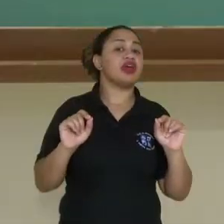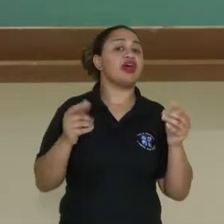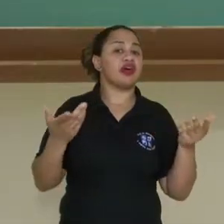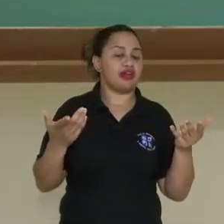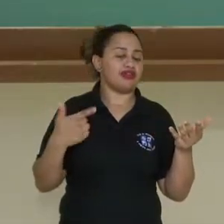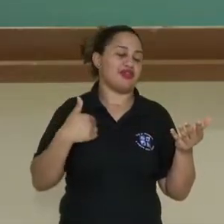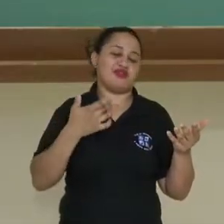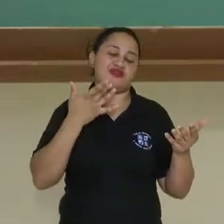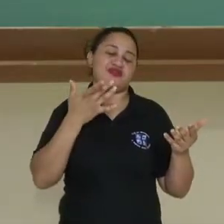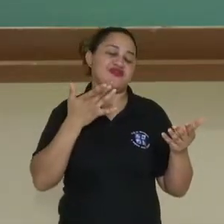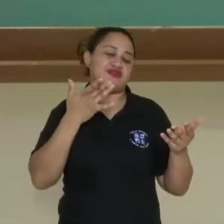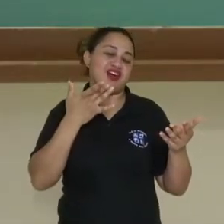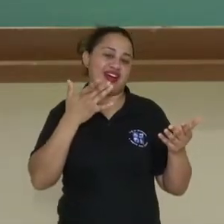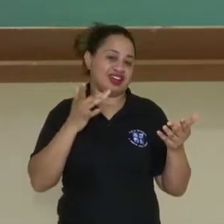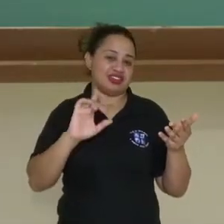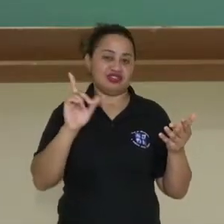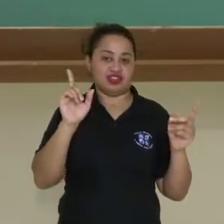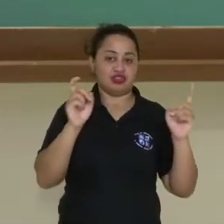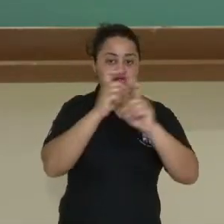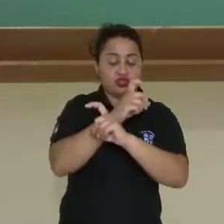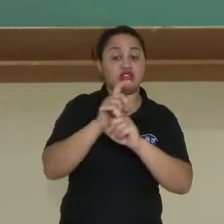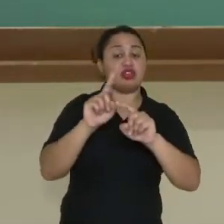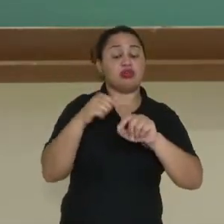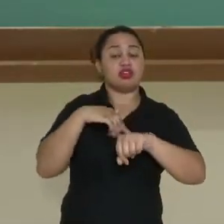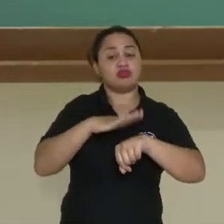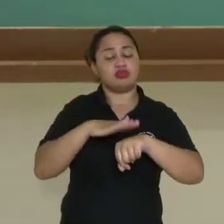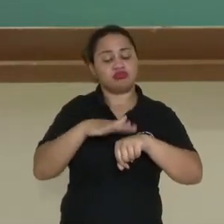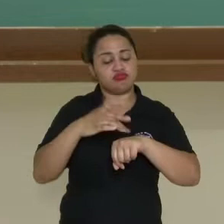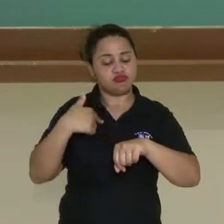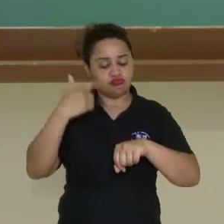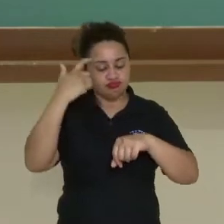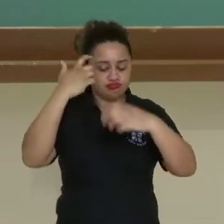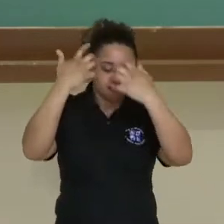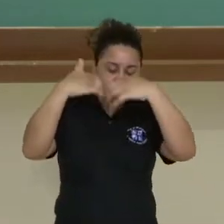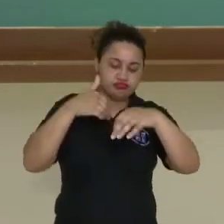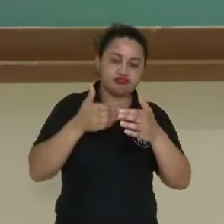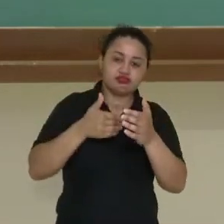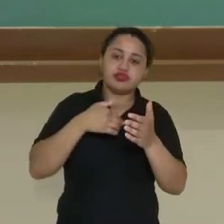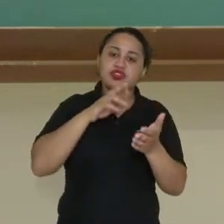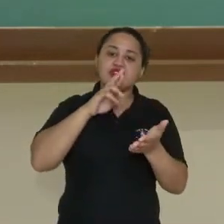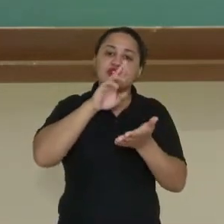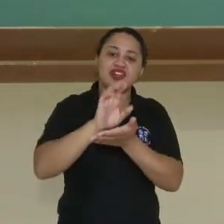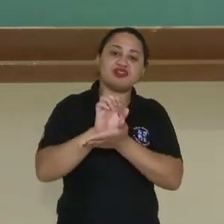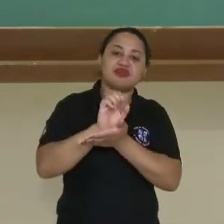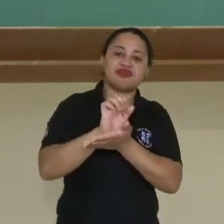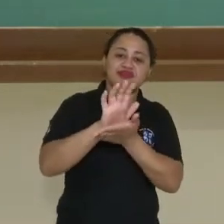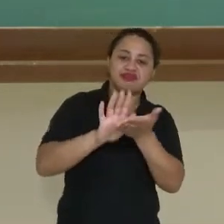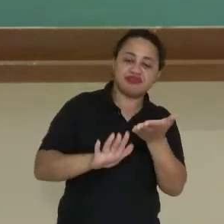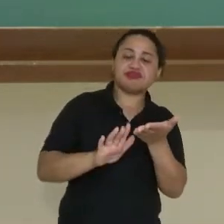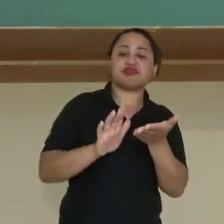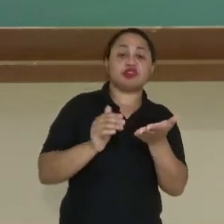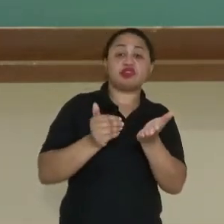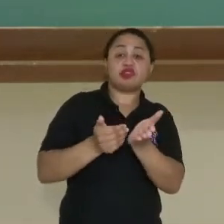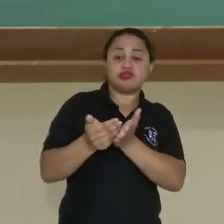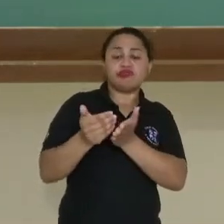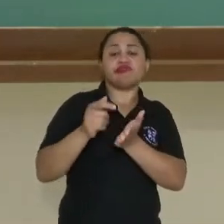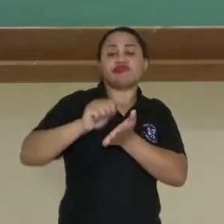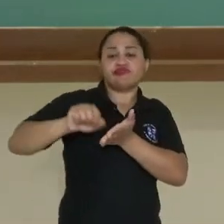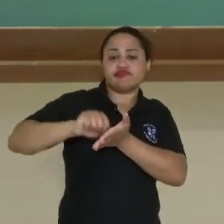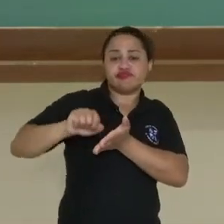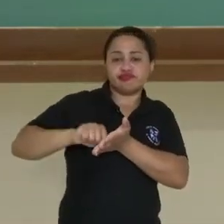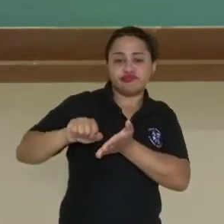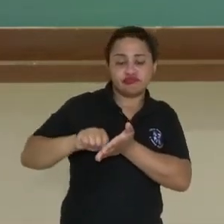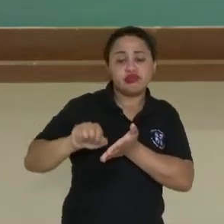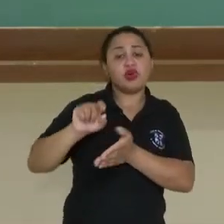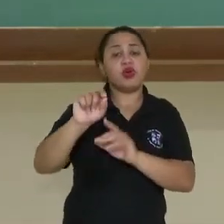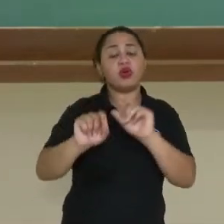tá fácil, não tá difícil, né? É mais um momento aí para vocês iniciarem um treinamento, né, com a língua escrita, né?